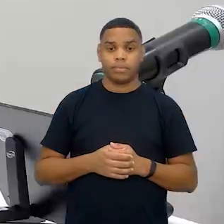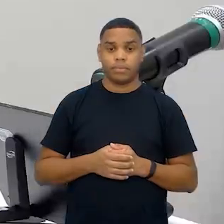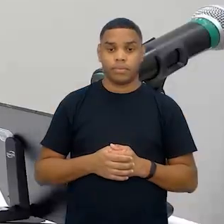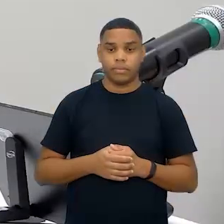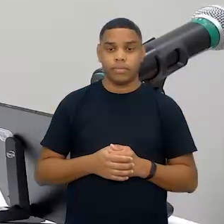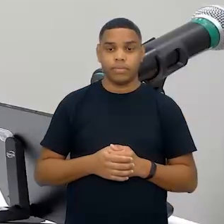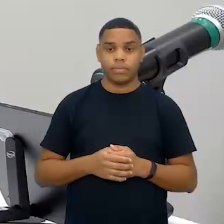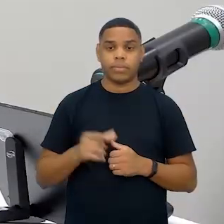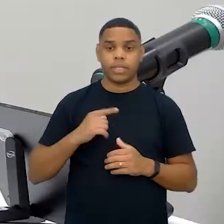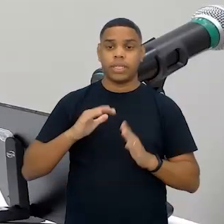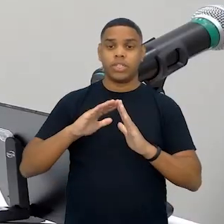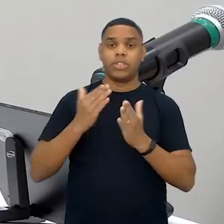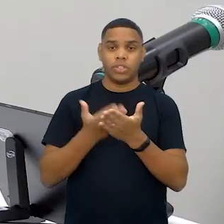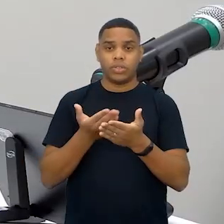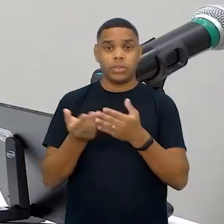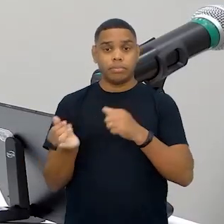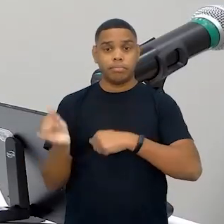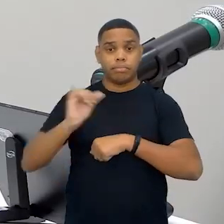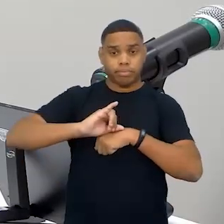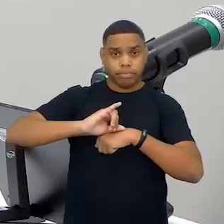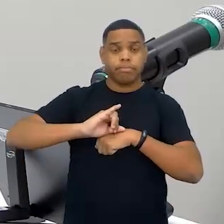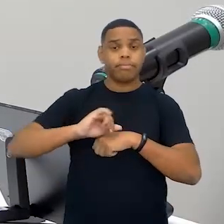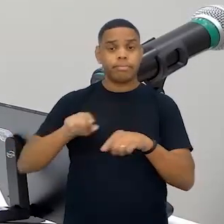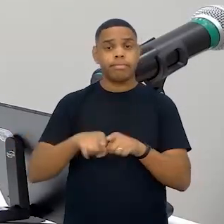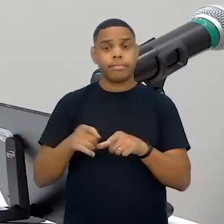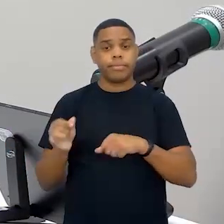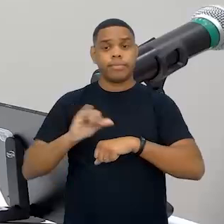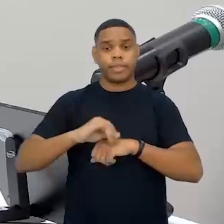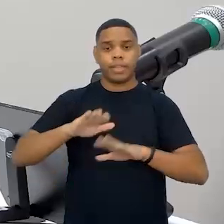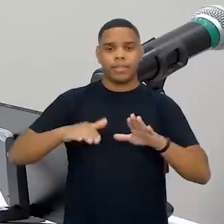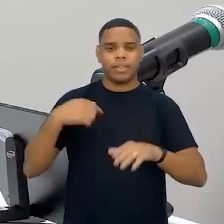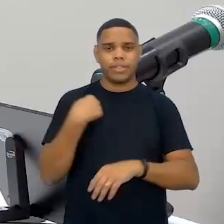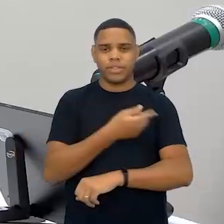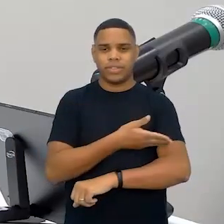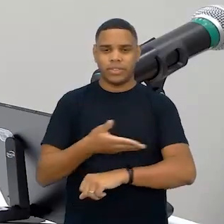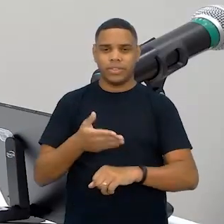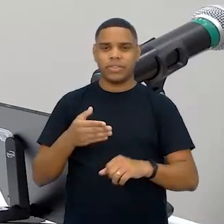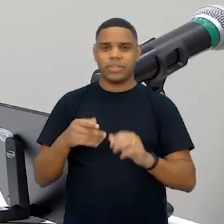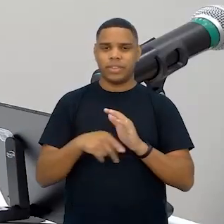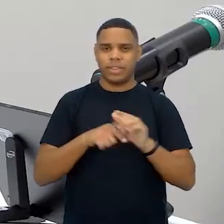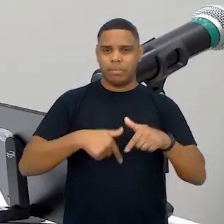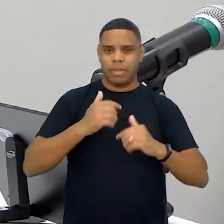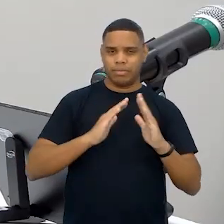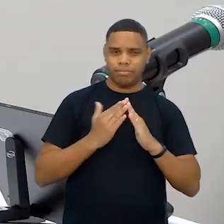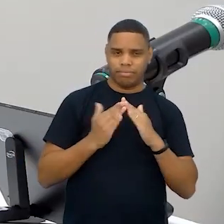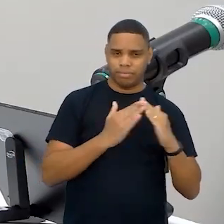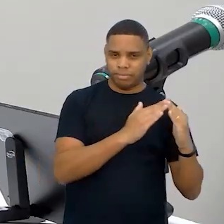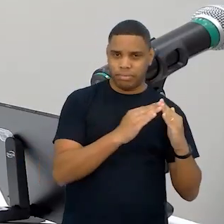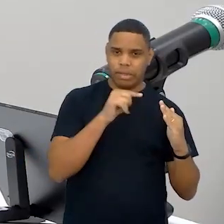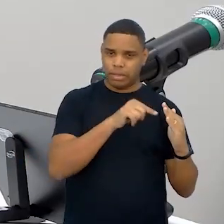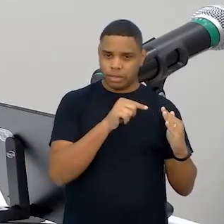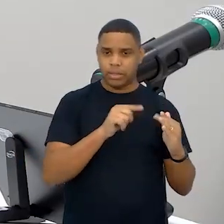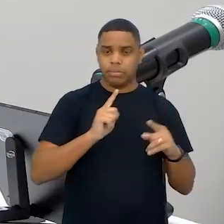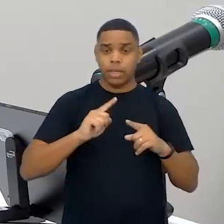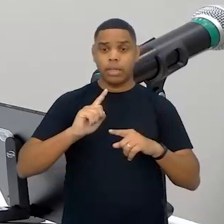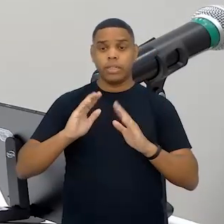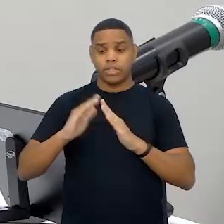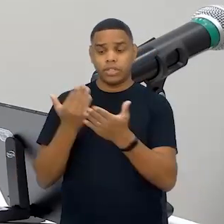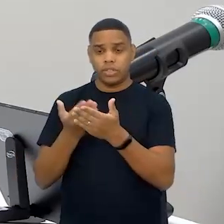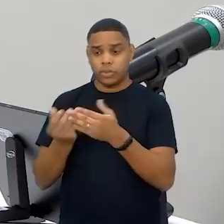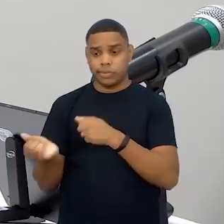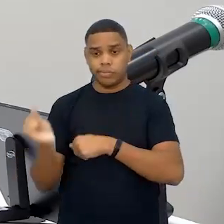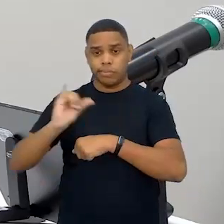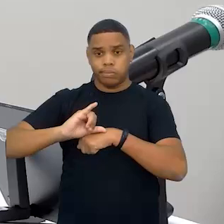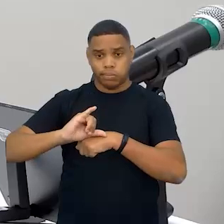escola central também, né? Tem escolas assim, que a gente às vezes está acostumado a trabalhar ali na periferia de um jeito, mas tem escola do centro mesmo